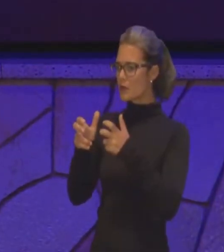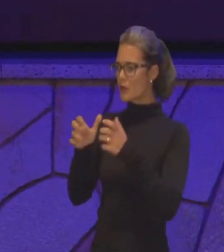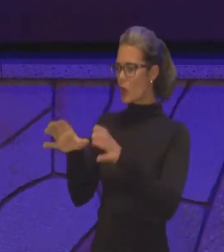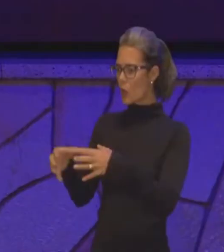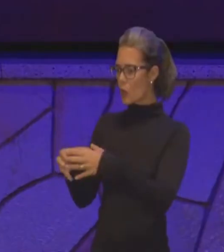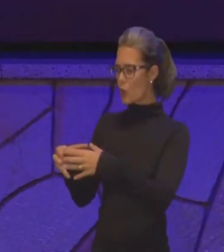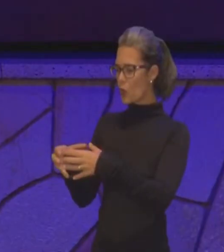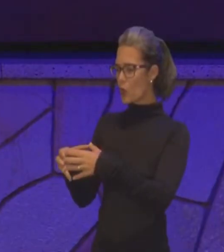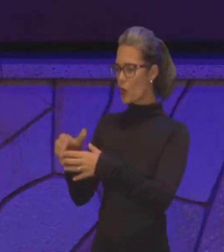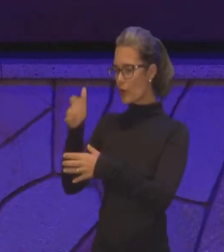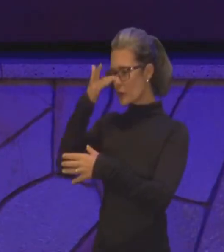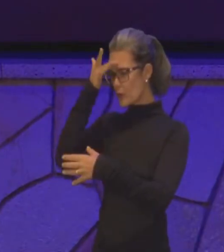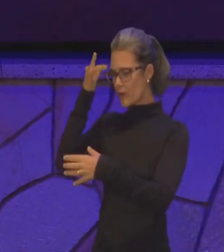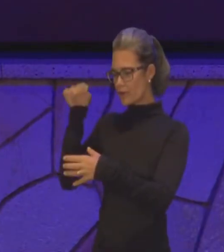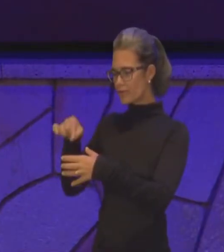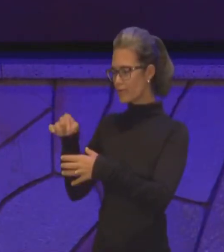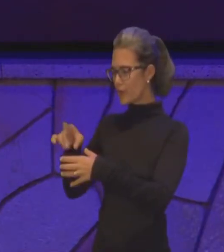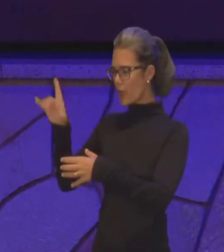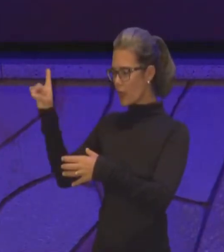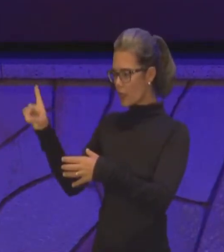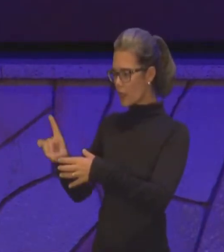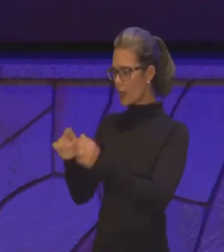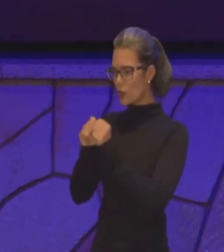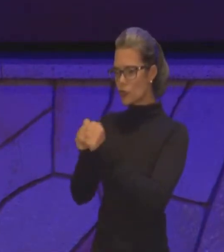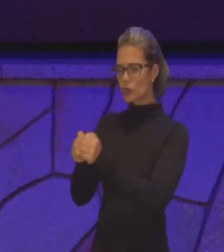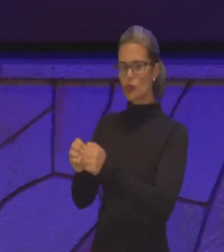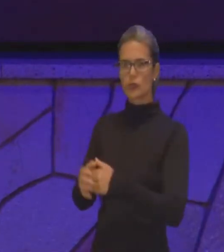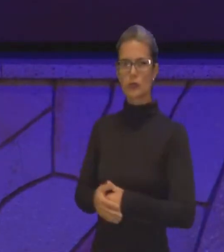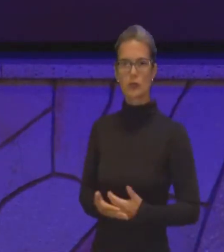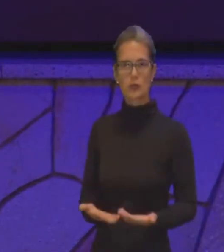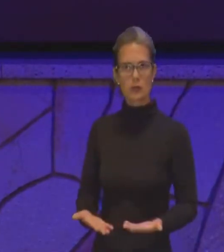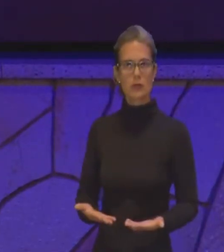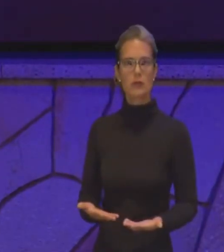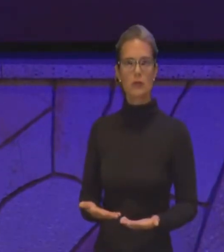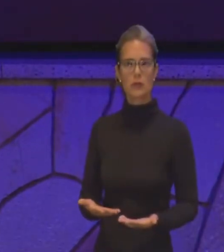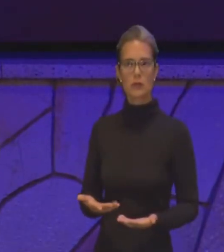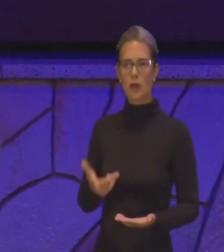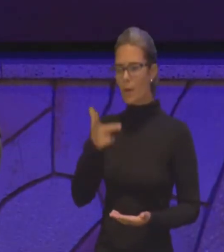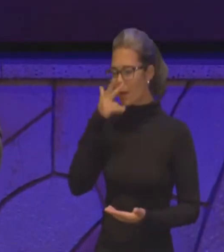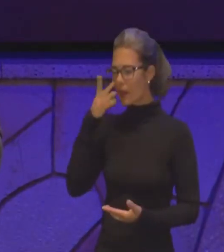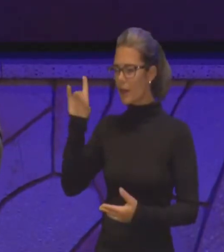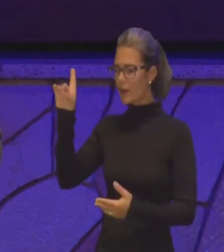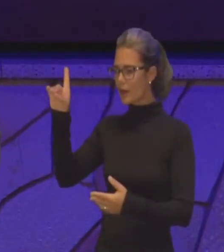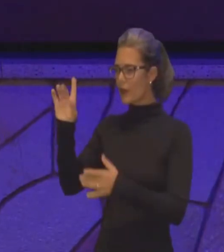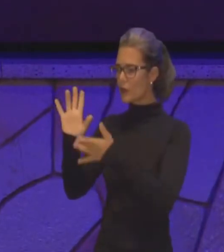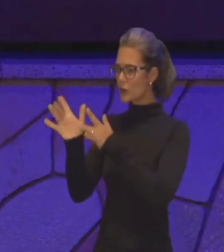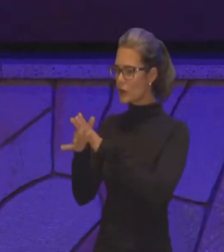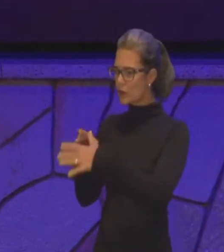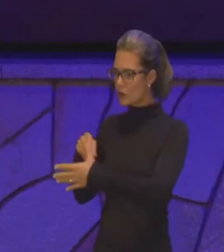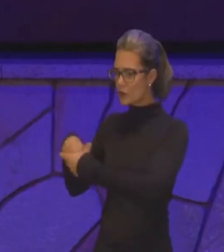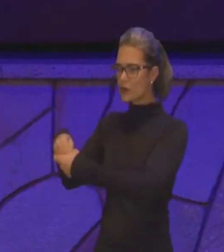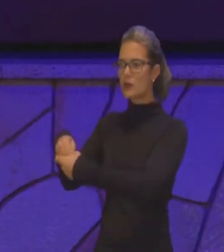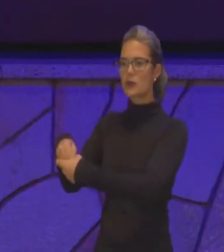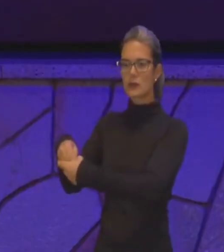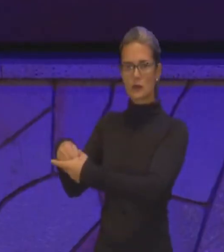daquelas pessoas. Porque se não fosse Deus, se não fosse Jesus, elas não poderiam realizar